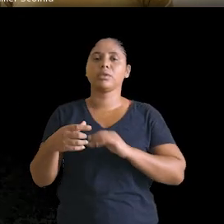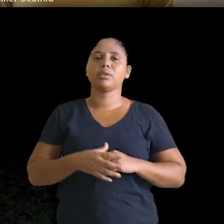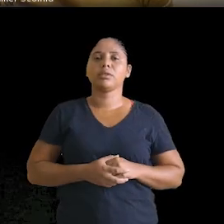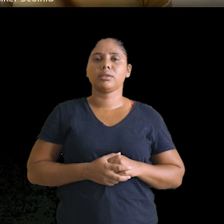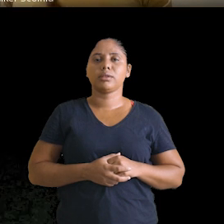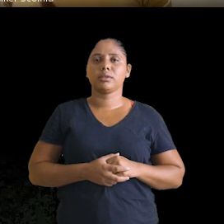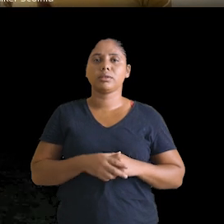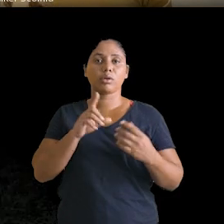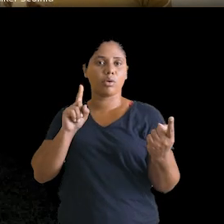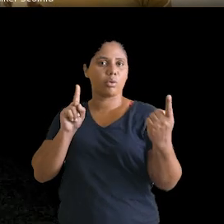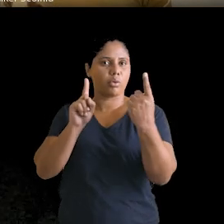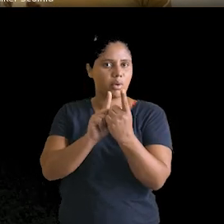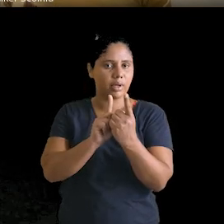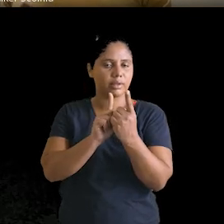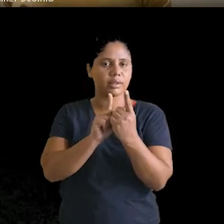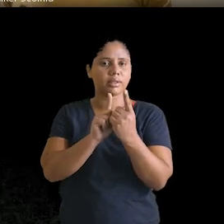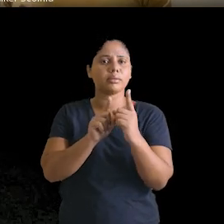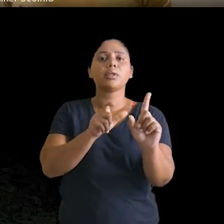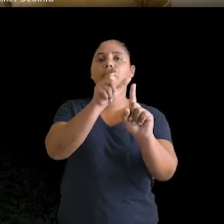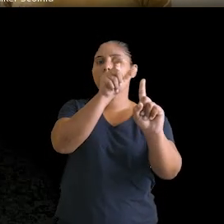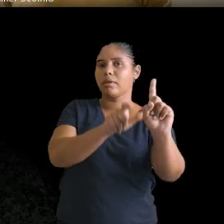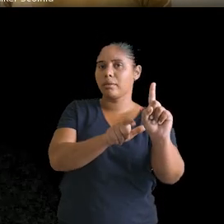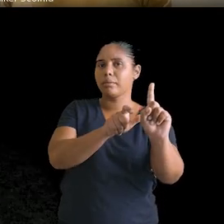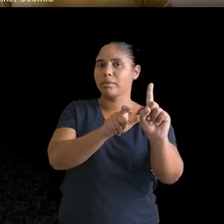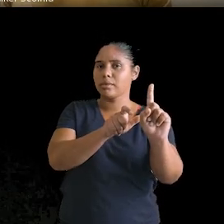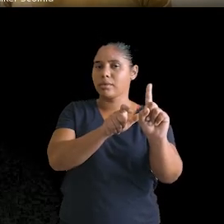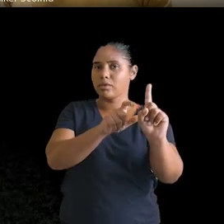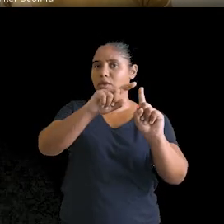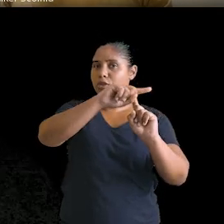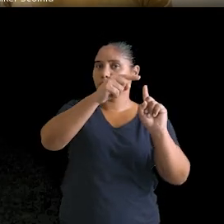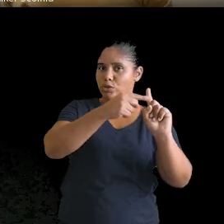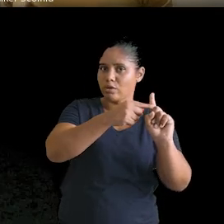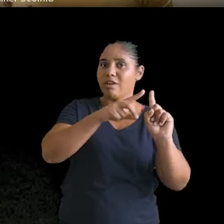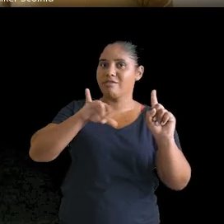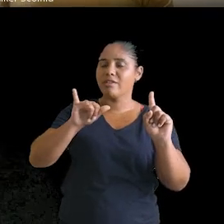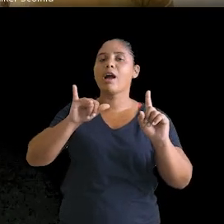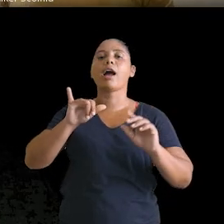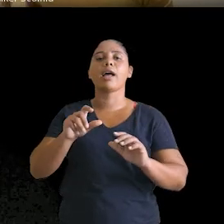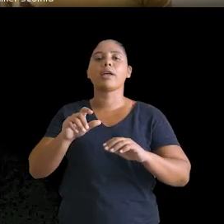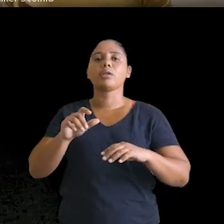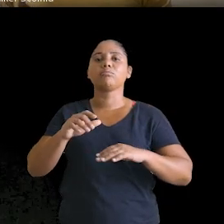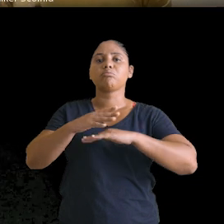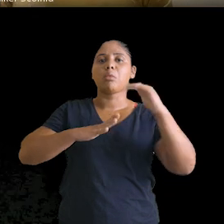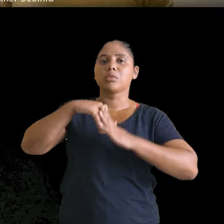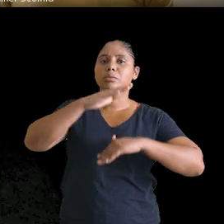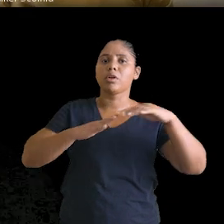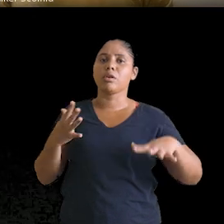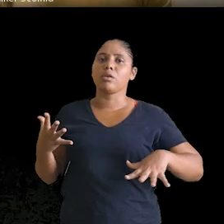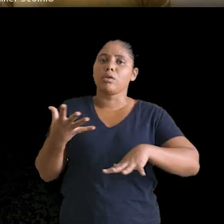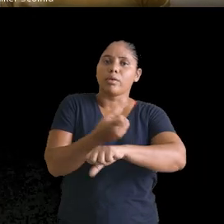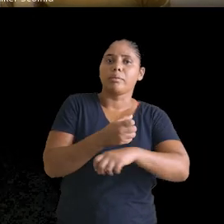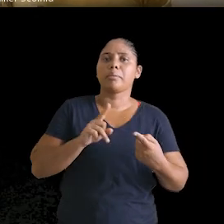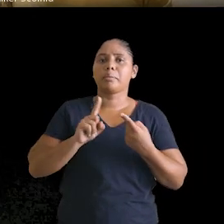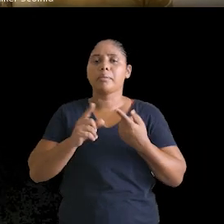é, o atendimento para essa pessoa ela deve ser feita pela equipe multiprofissional, tá? Pelo psicólogo, psicóloga, pelo médico,